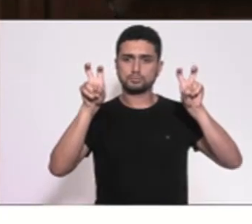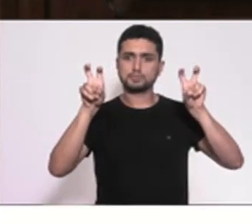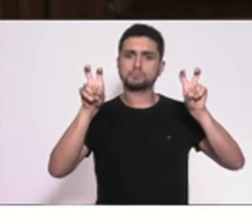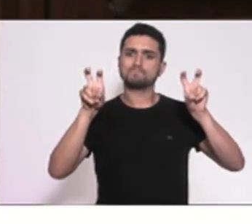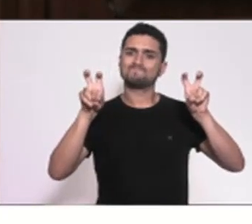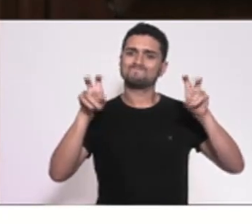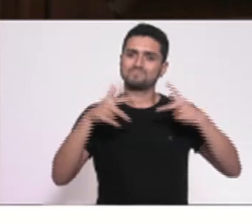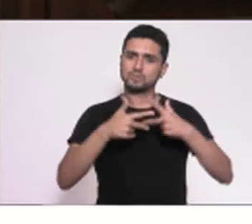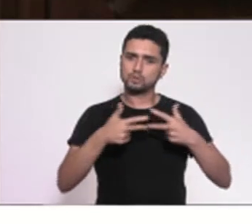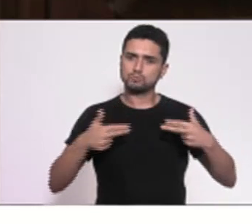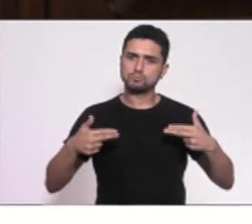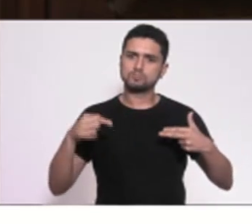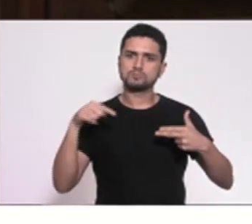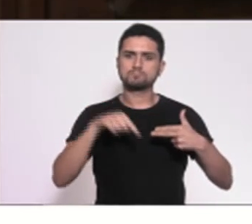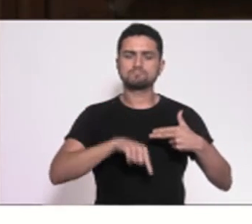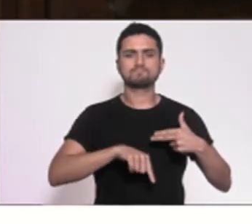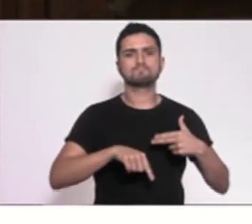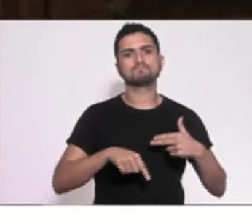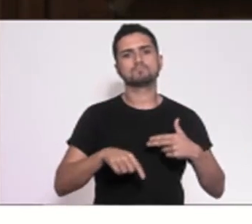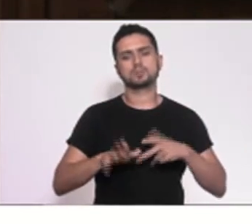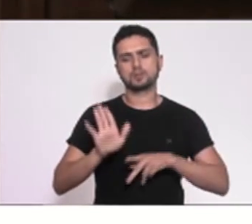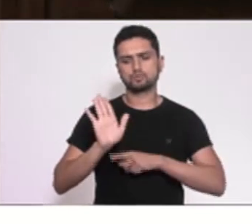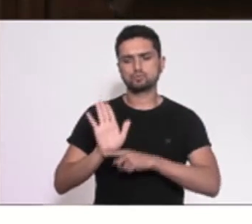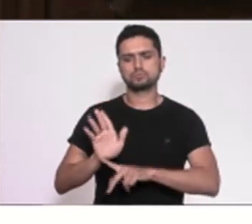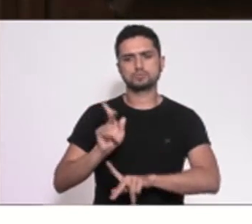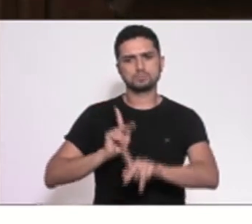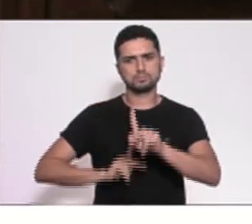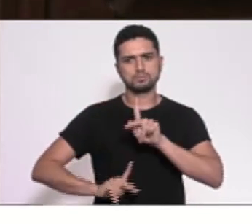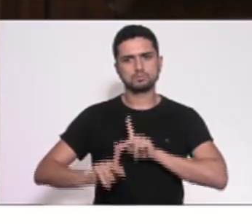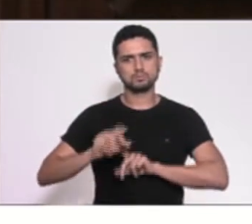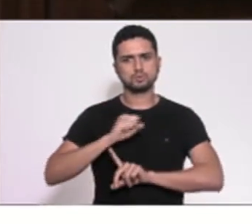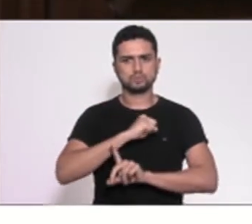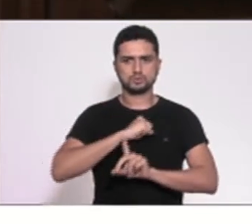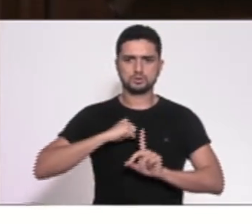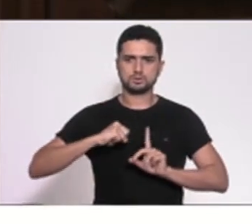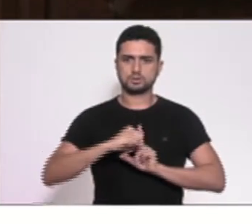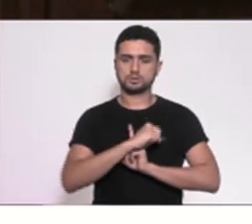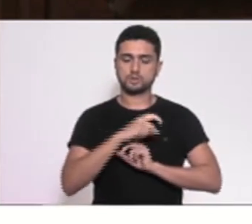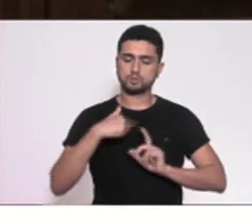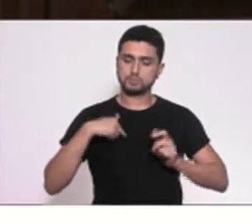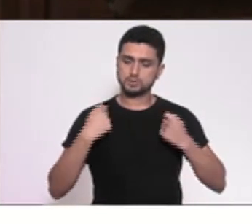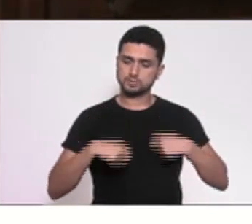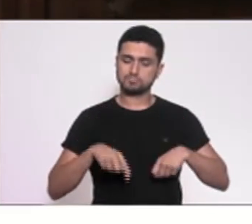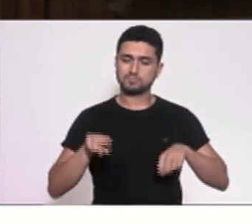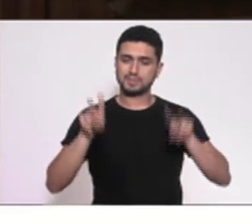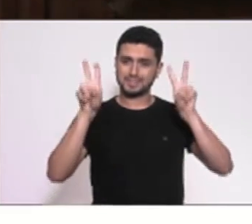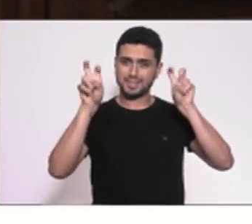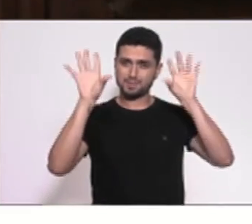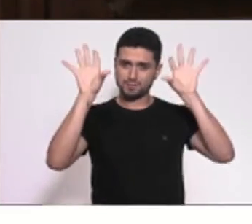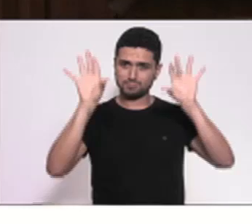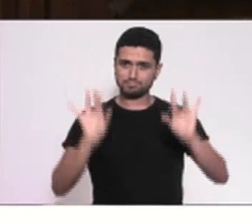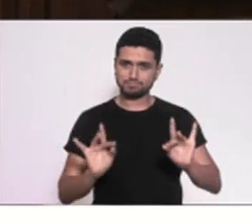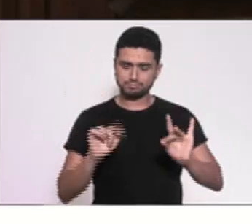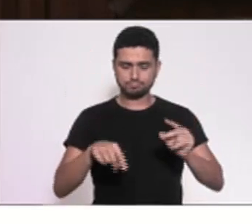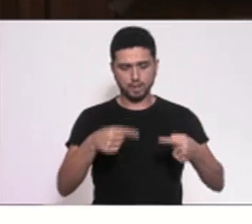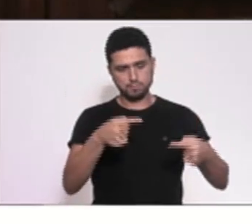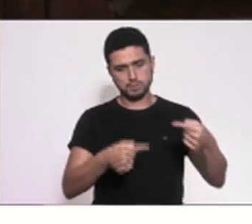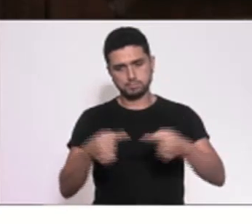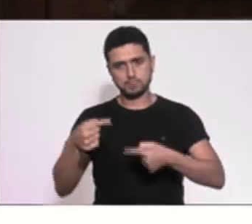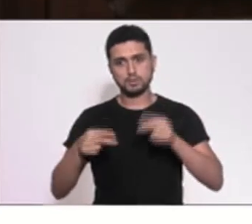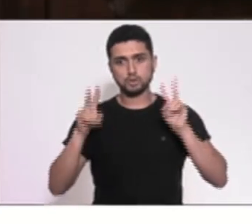das pessoas na nossa sociedade. E eu preciso trazer aqui um tema que é de fundamental relevância, que